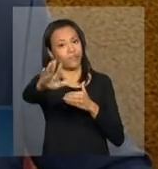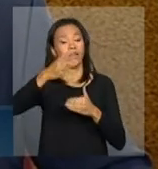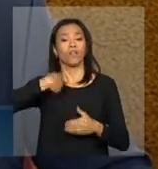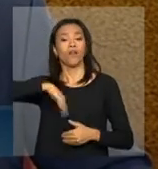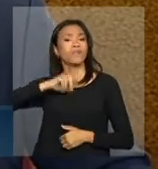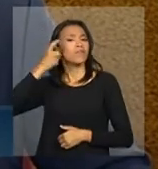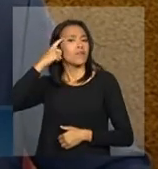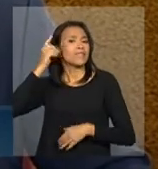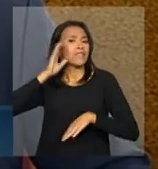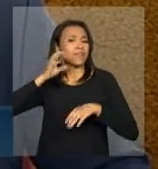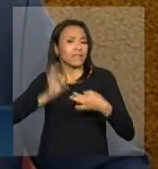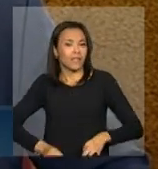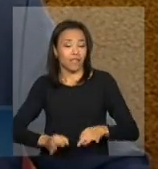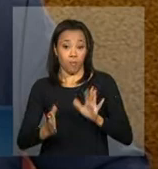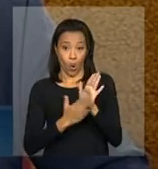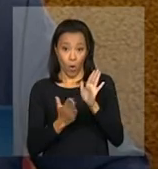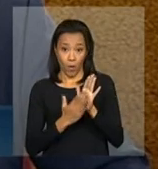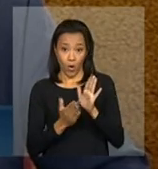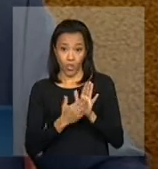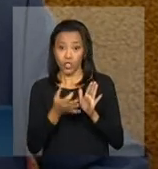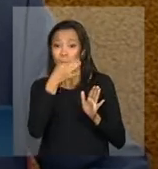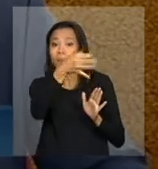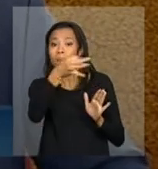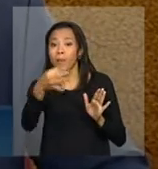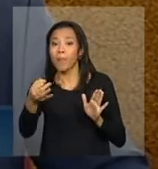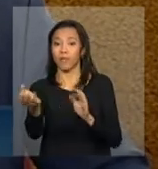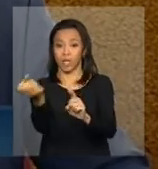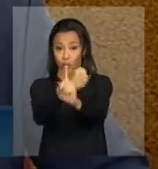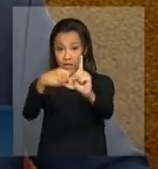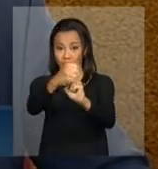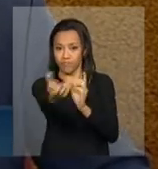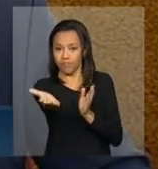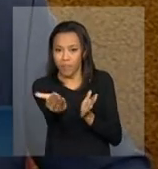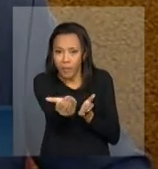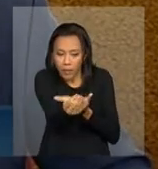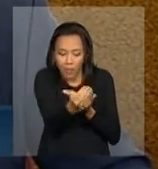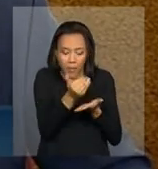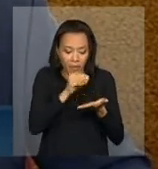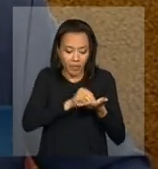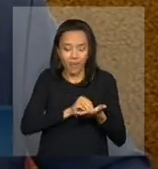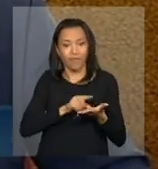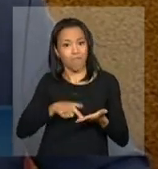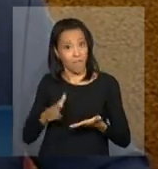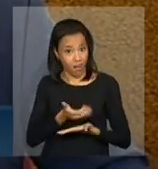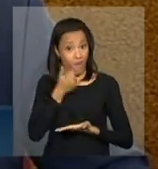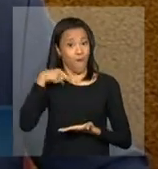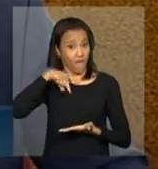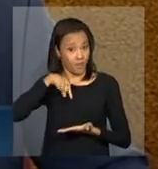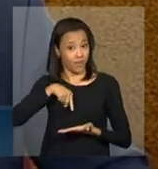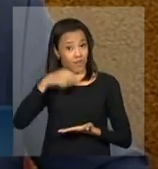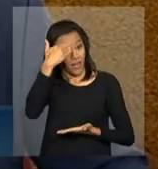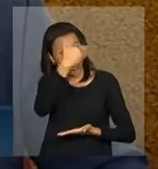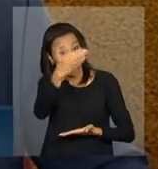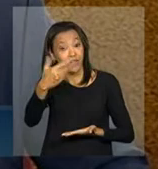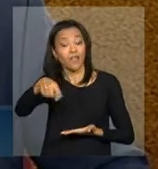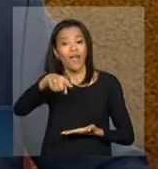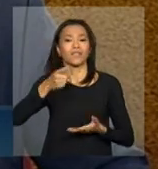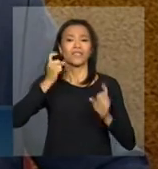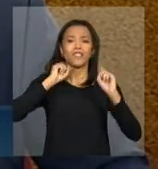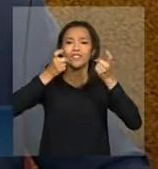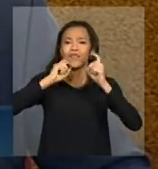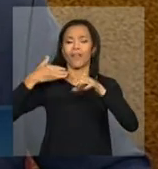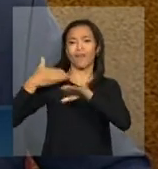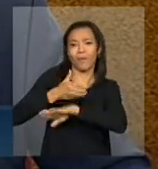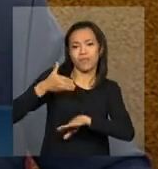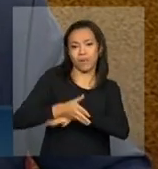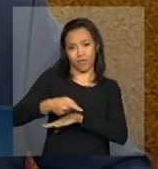as propostas que nós vamos receber da sociedade civil serão propostas melhores graças a esse diálogo, essa participação